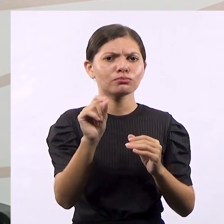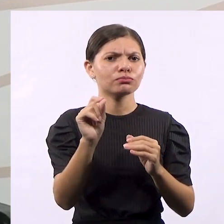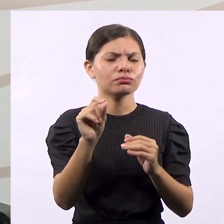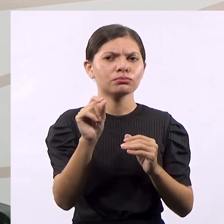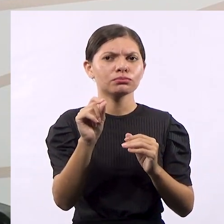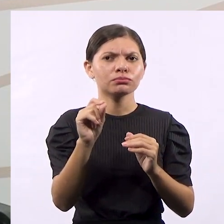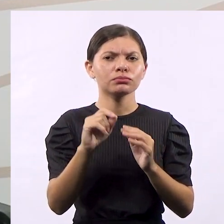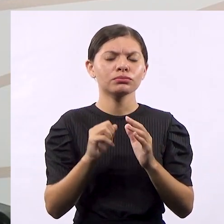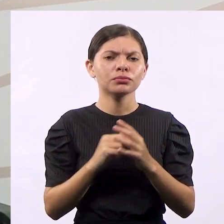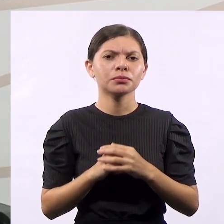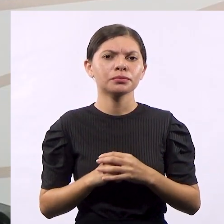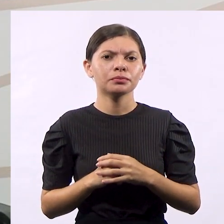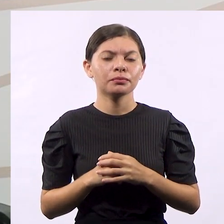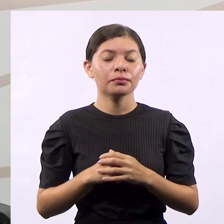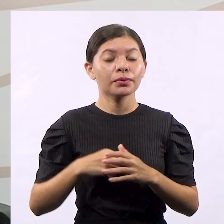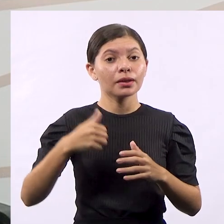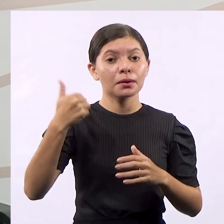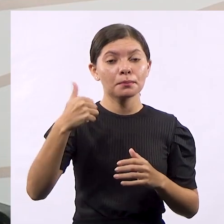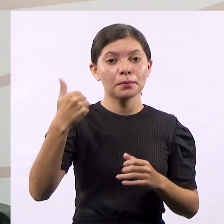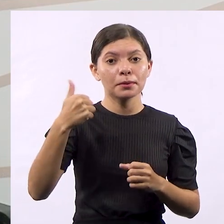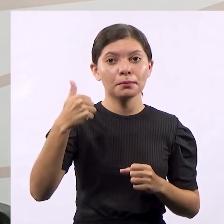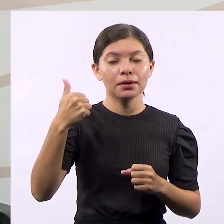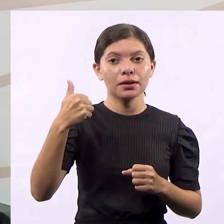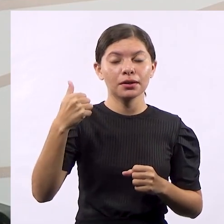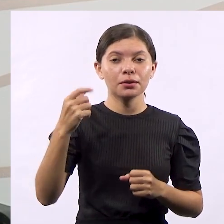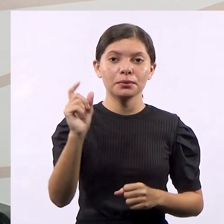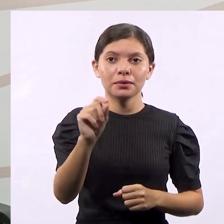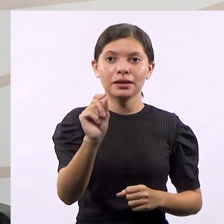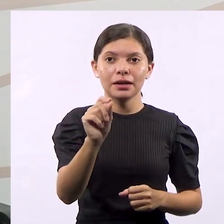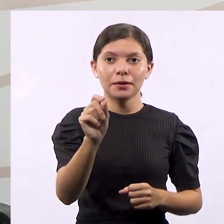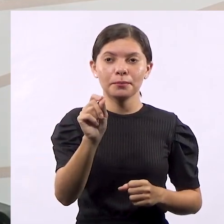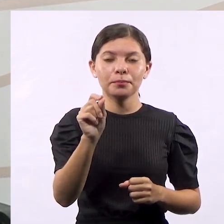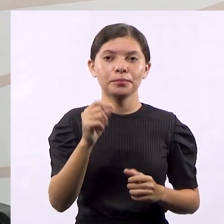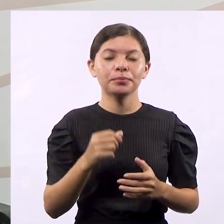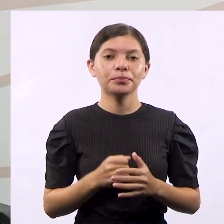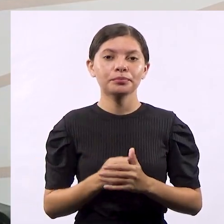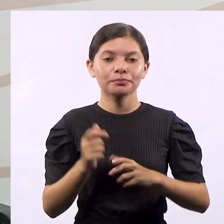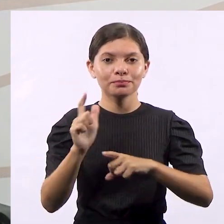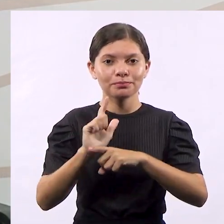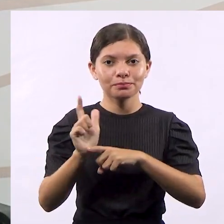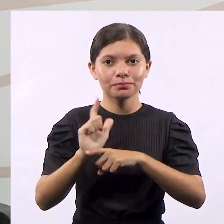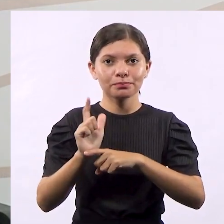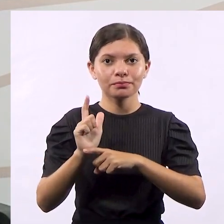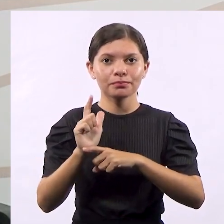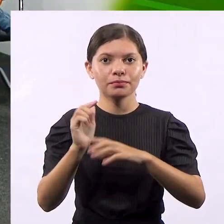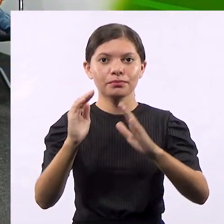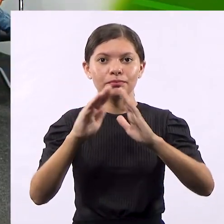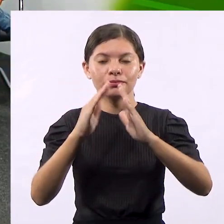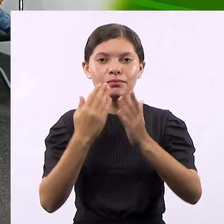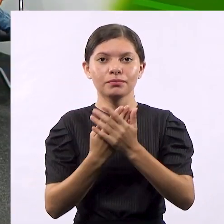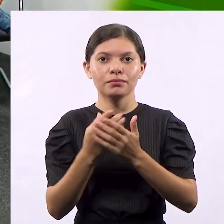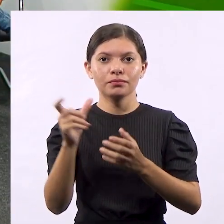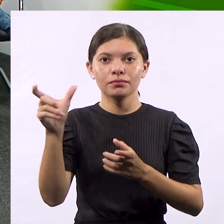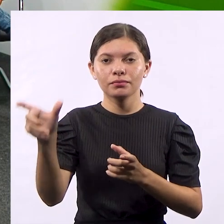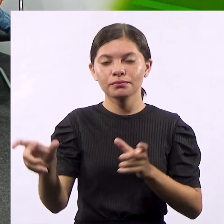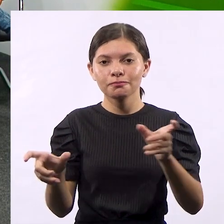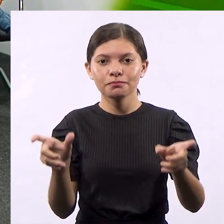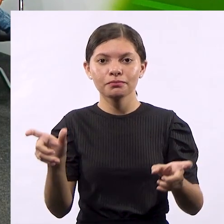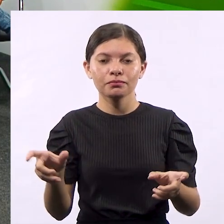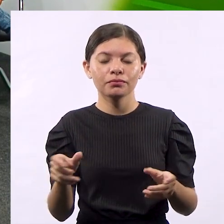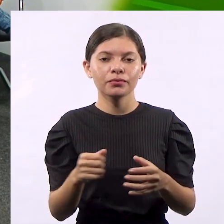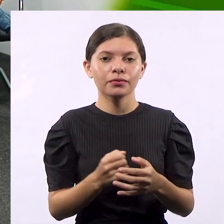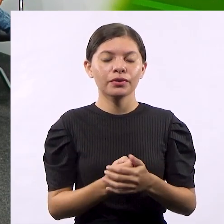eles estão falando a vocês. Então, o primeiro passo nesse diálogo, professora Andréa, com os gestores escolares, é que os